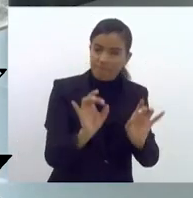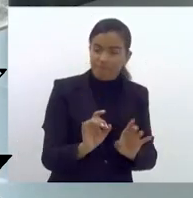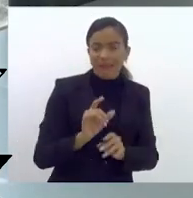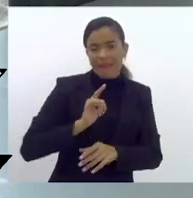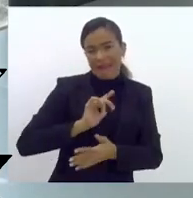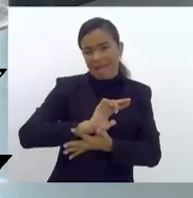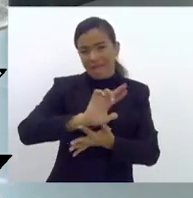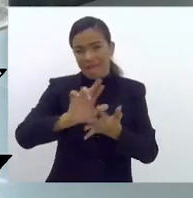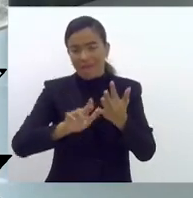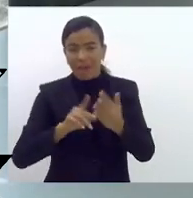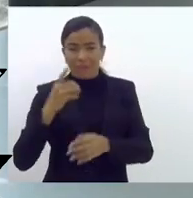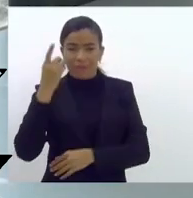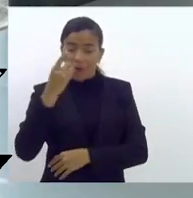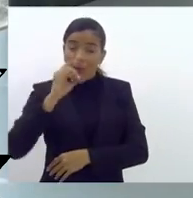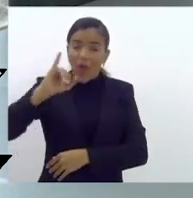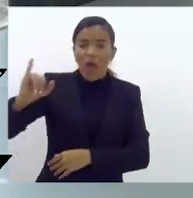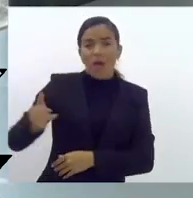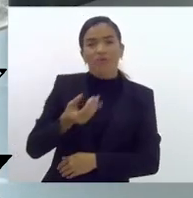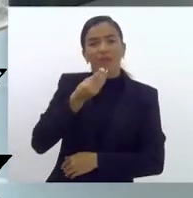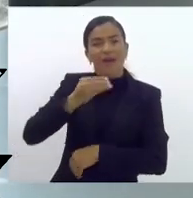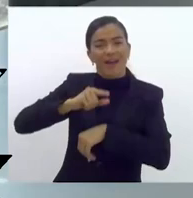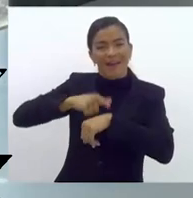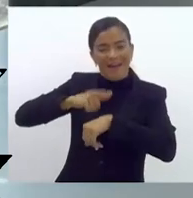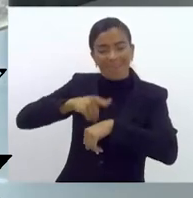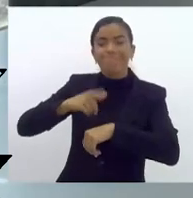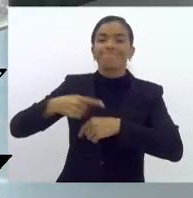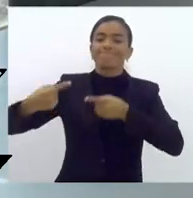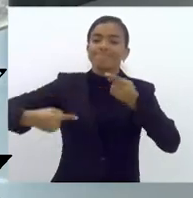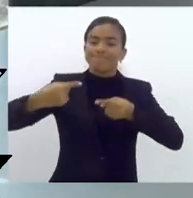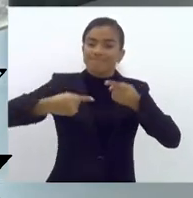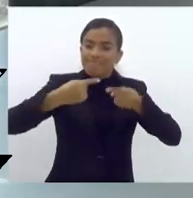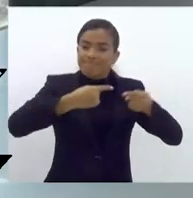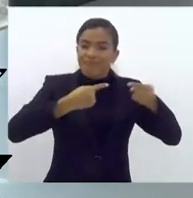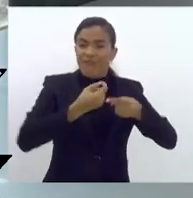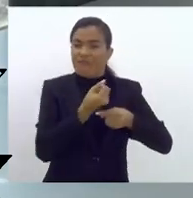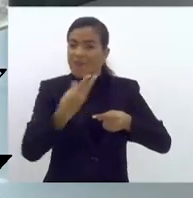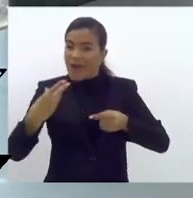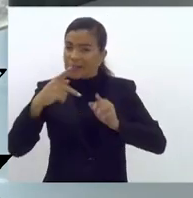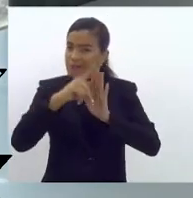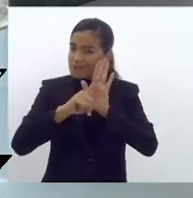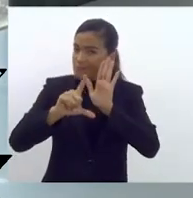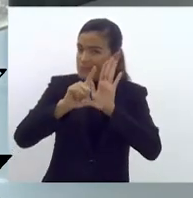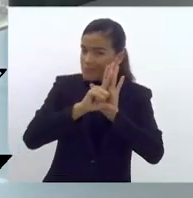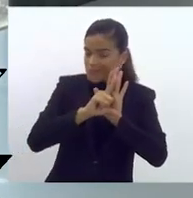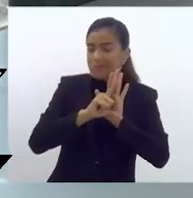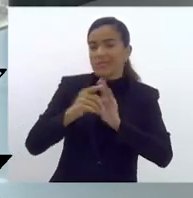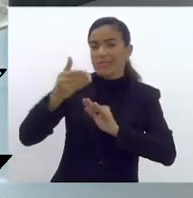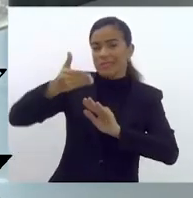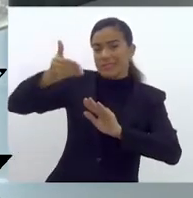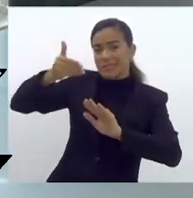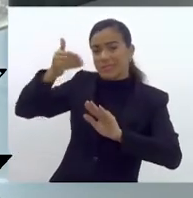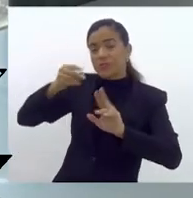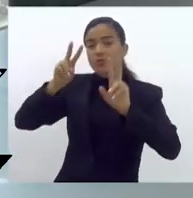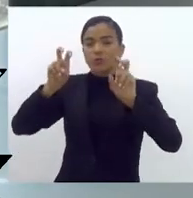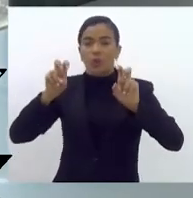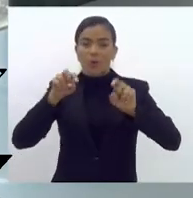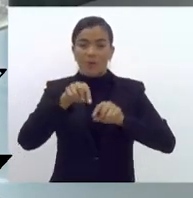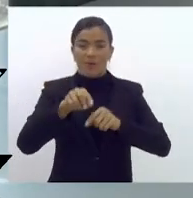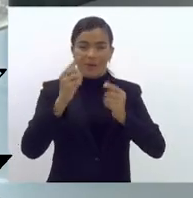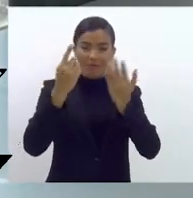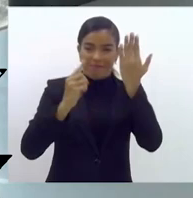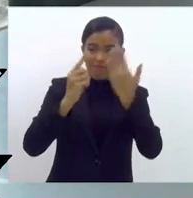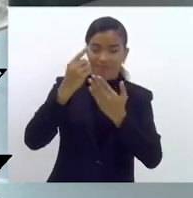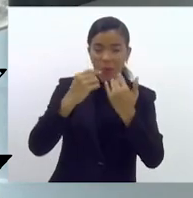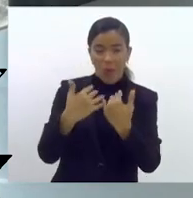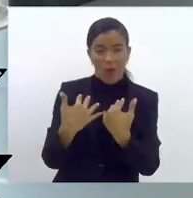de vários deputados e aí a gente vai aproveitar a oportunidade e levar a discussão vários projetos passados que tratam sobre o tema é uma audiência